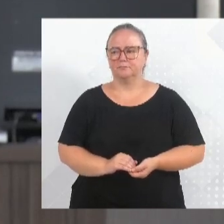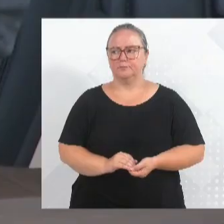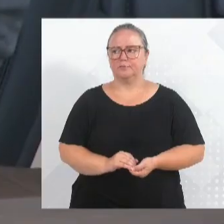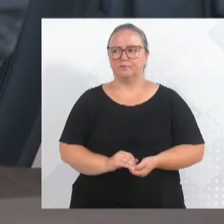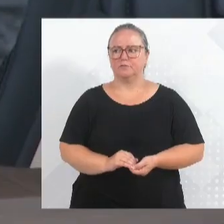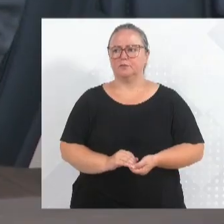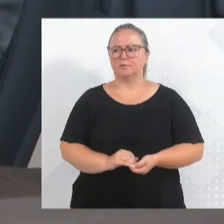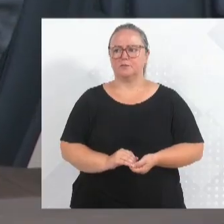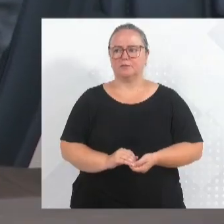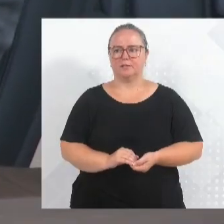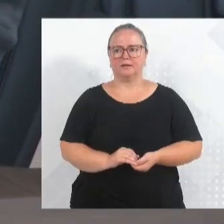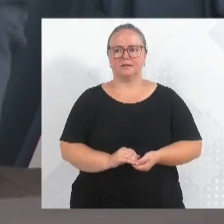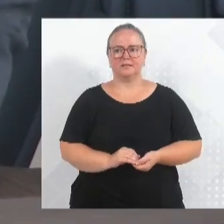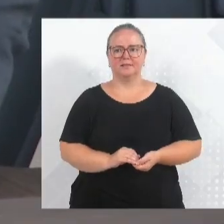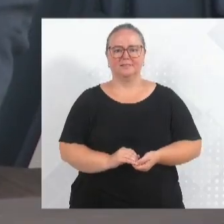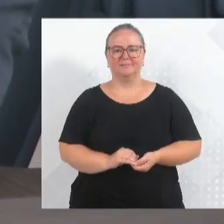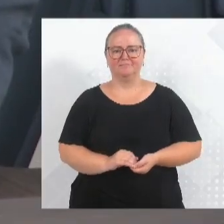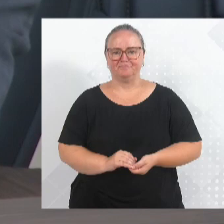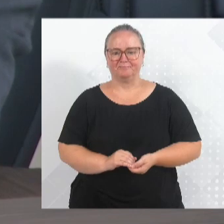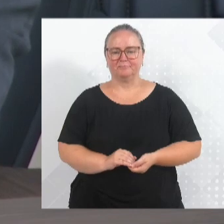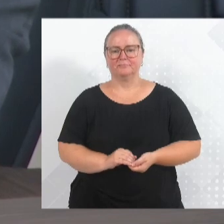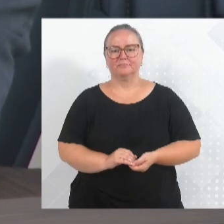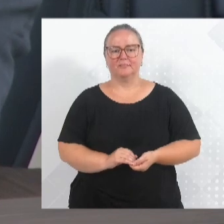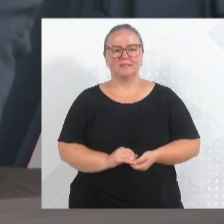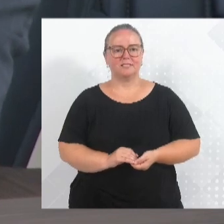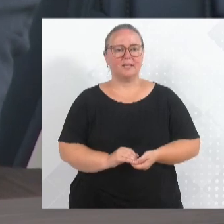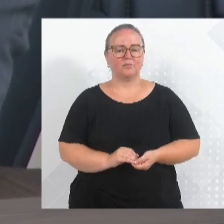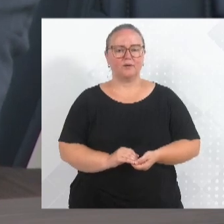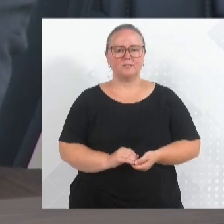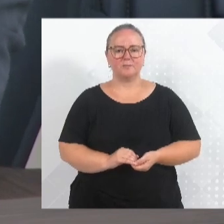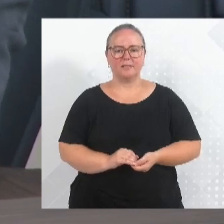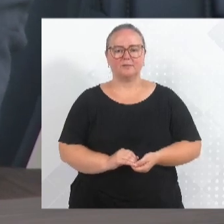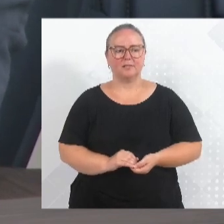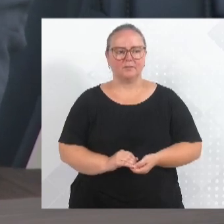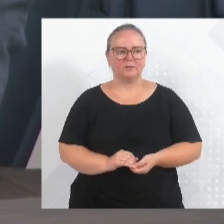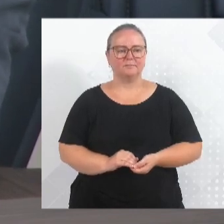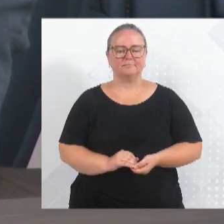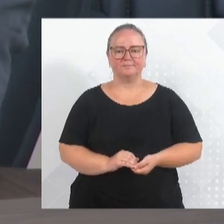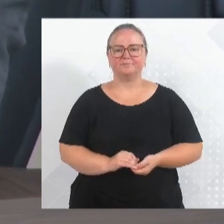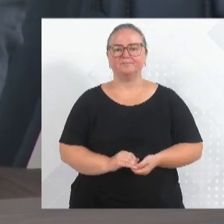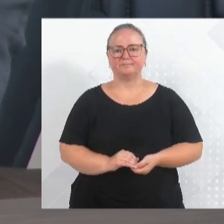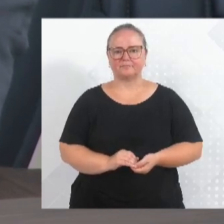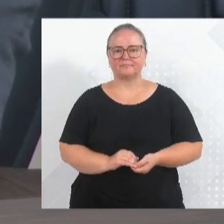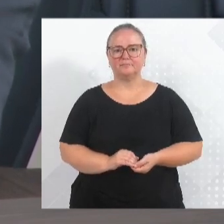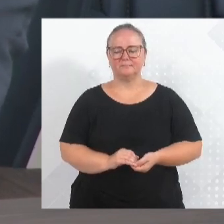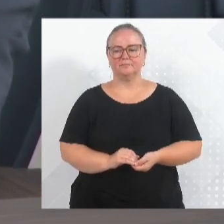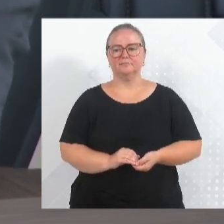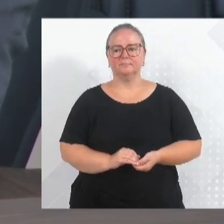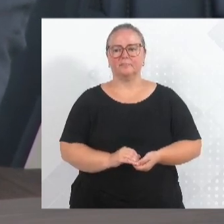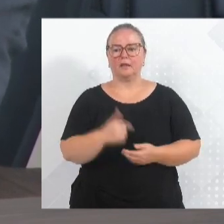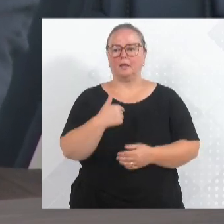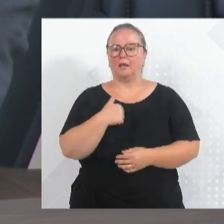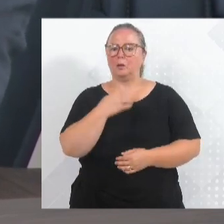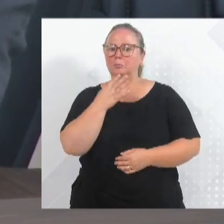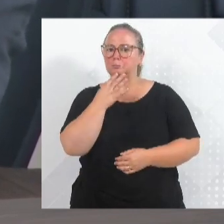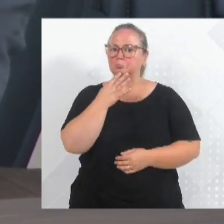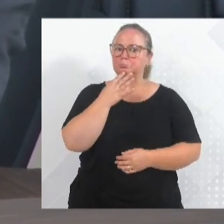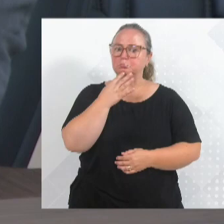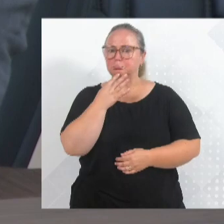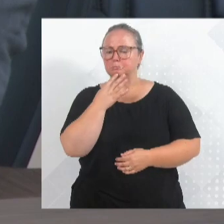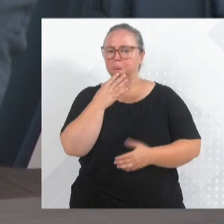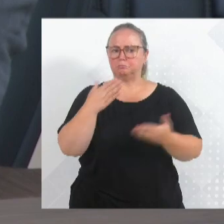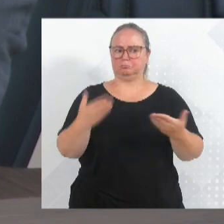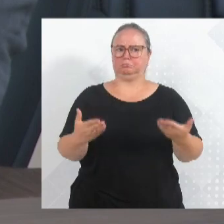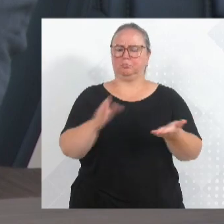O problema... Não tem pergunta? Esse assunto da Rua Progresso, eu desconheço essas indenizações que